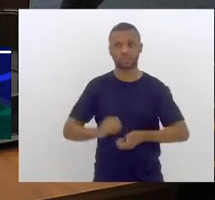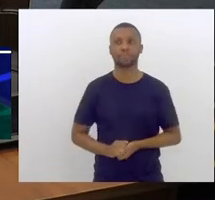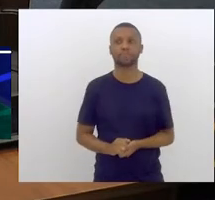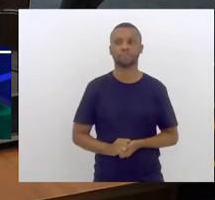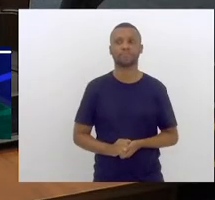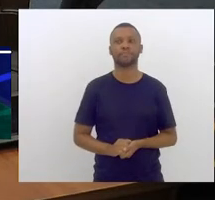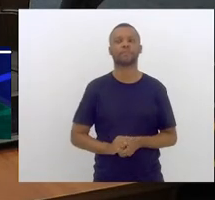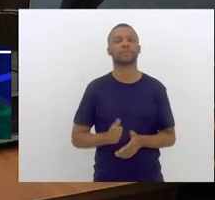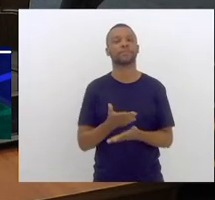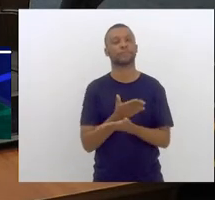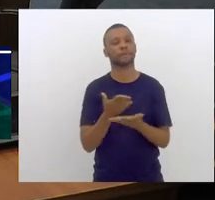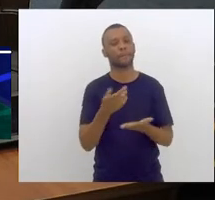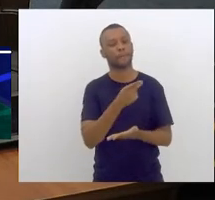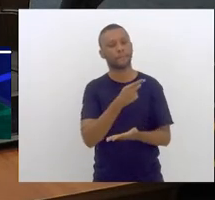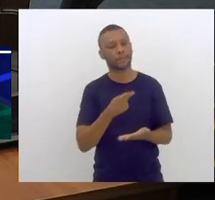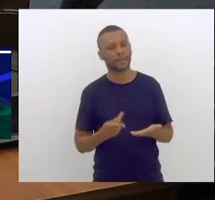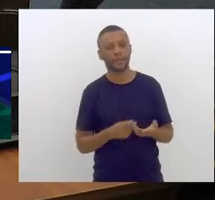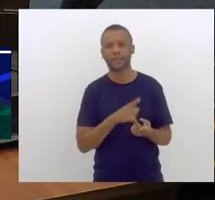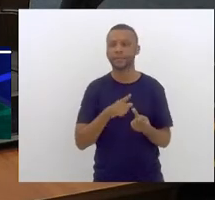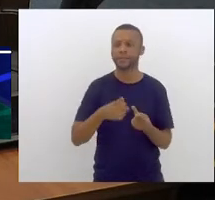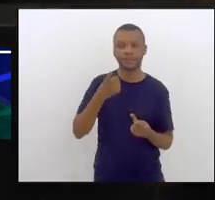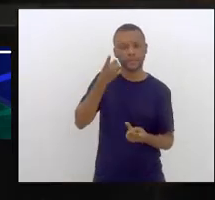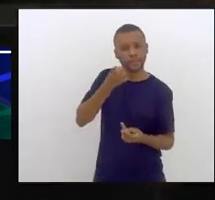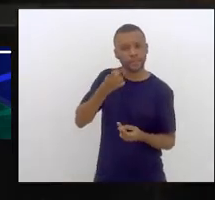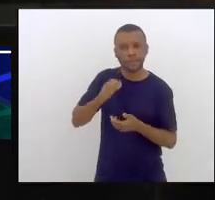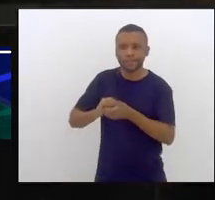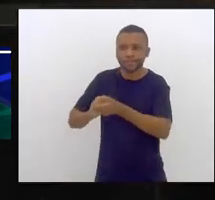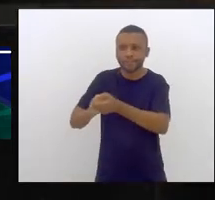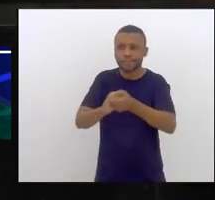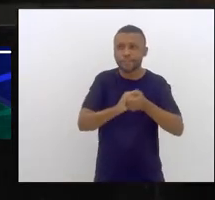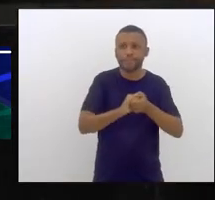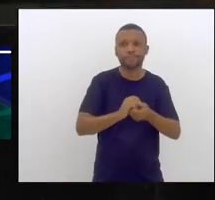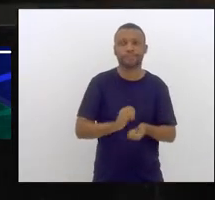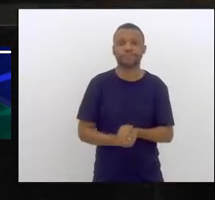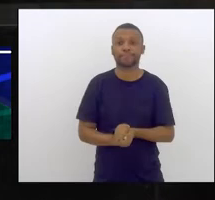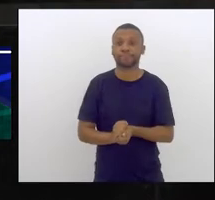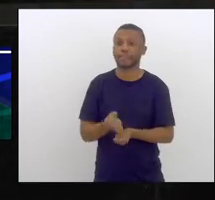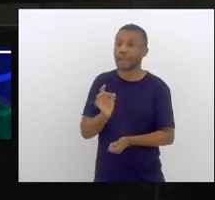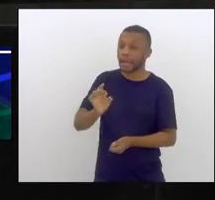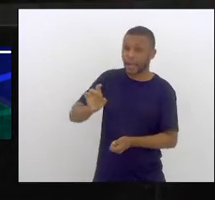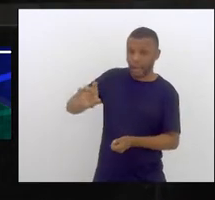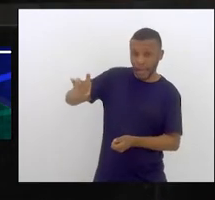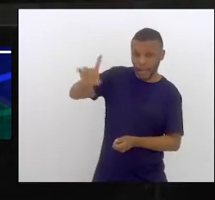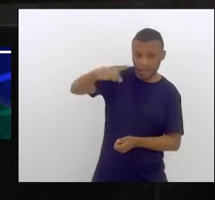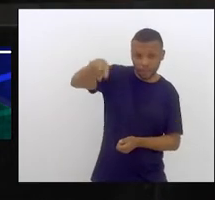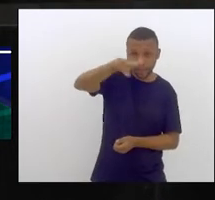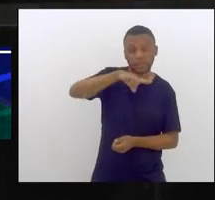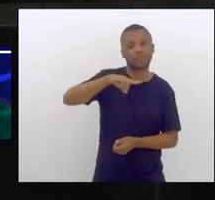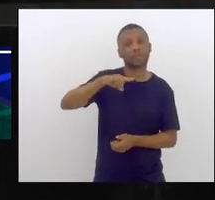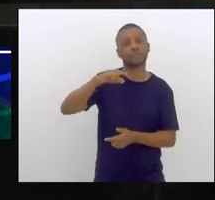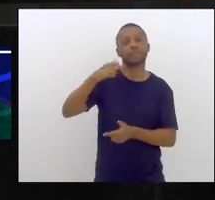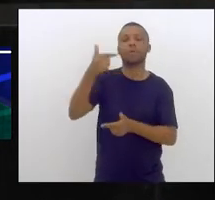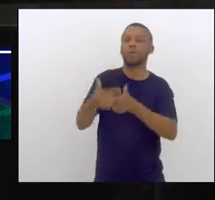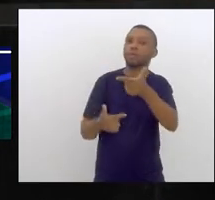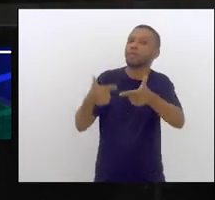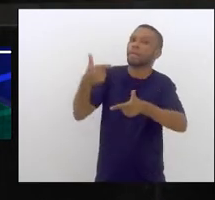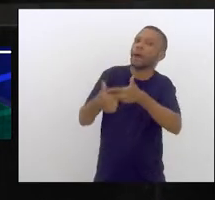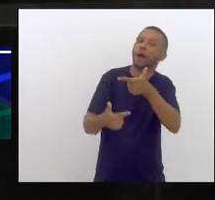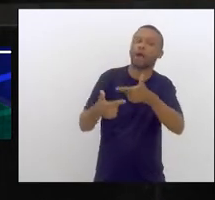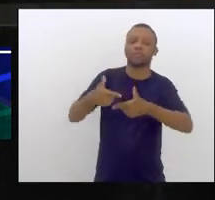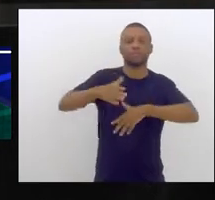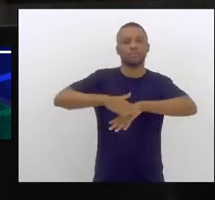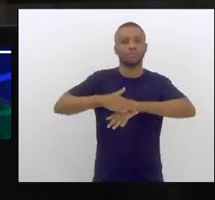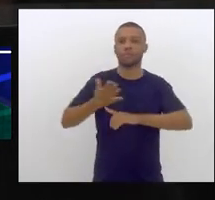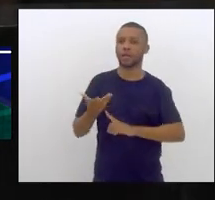senhoras deputadas, senhores deputados, aqueles e aquelas que compõem todo o trabalho